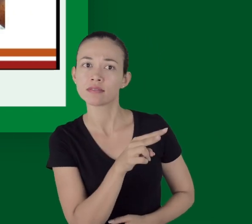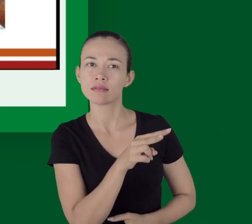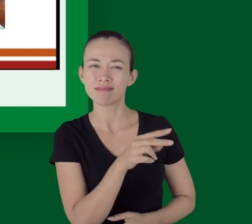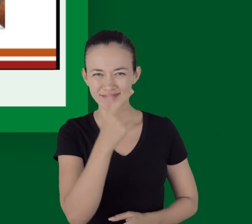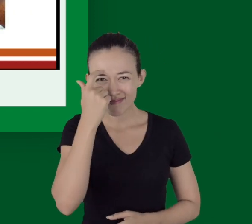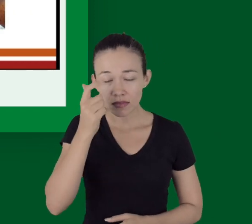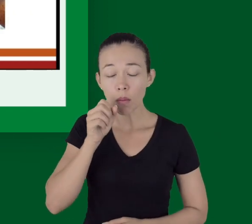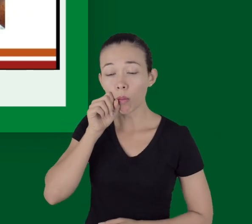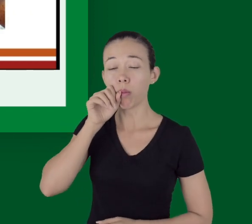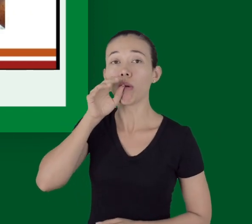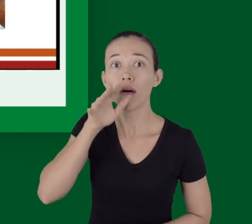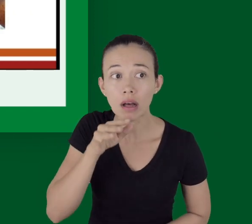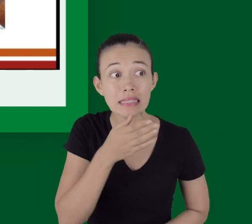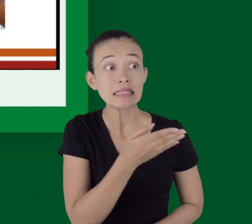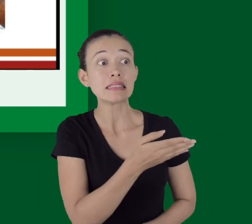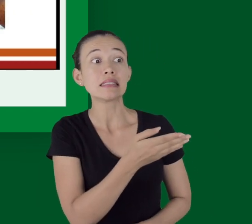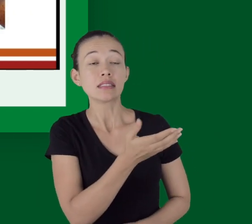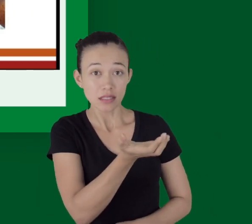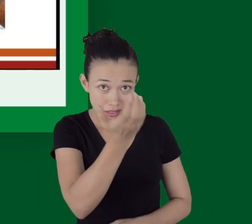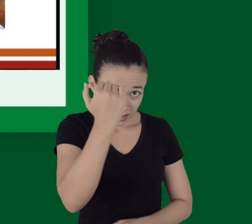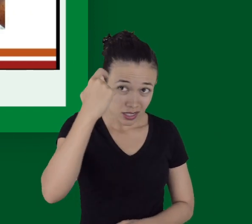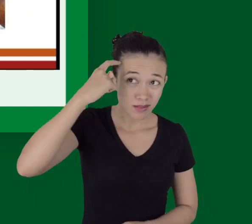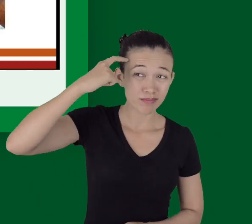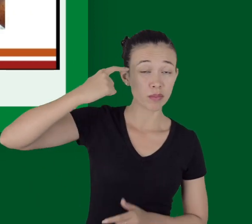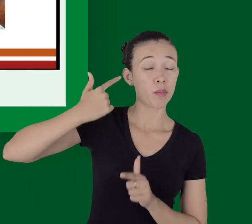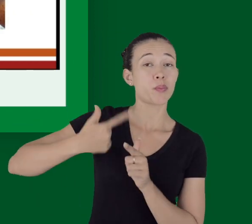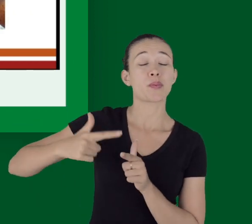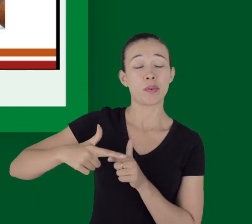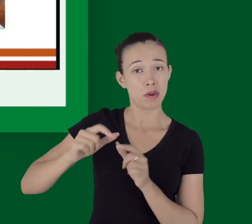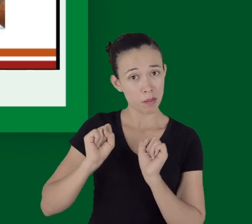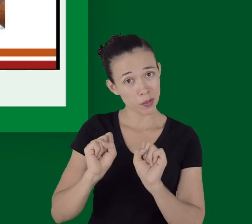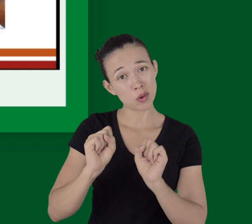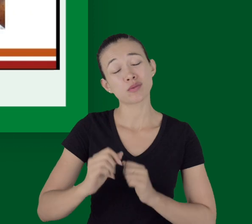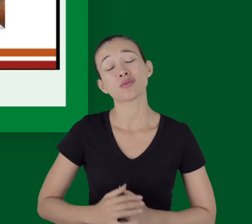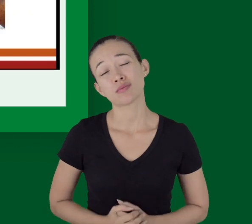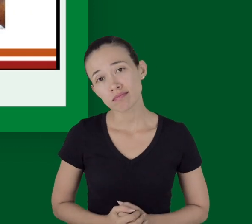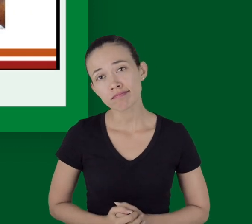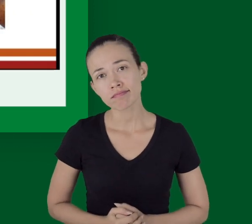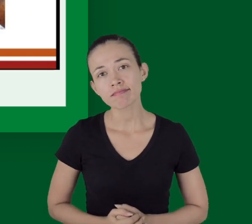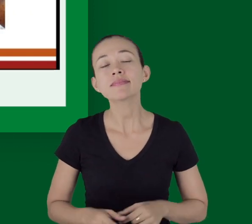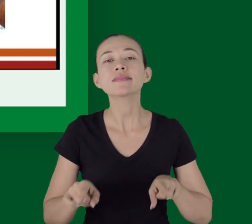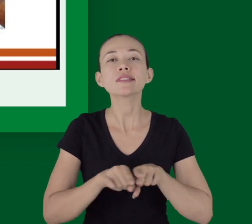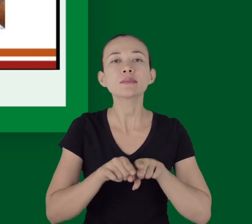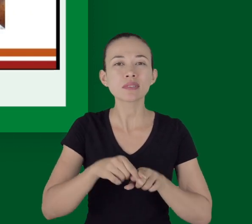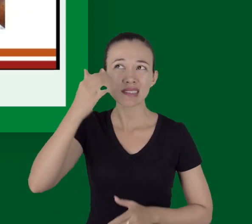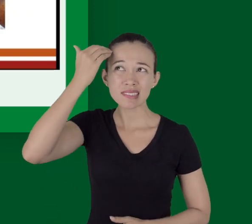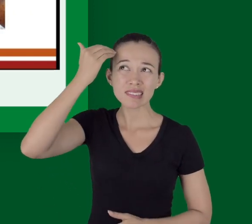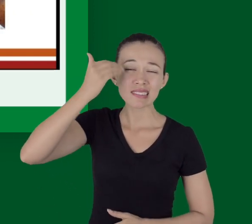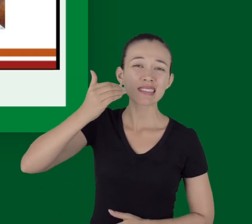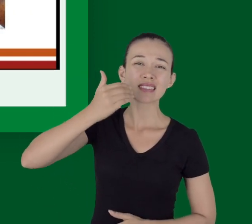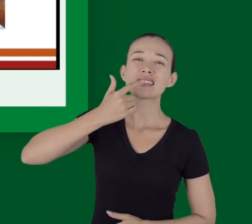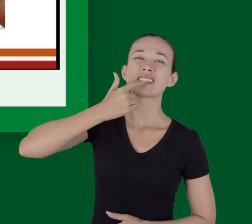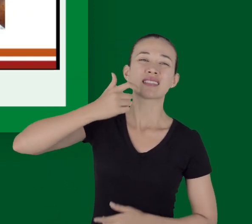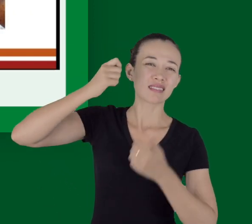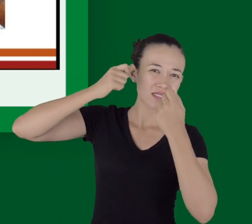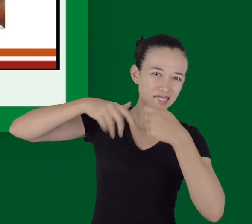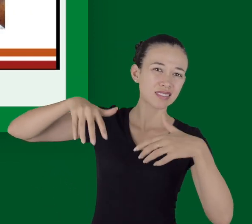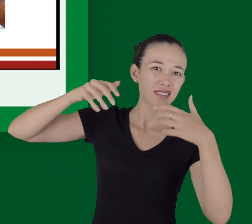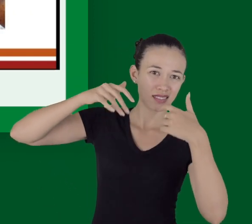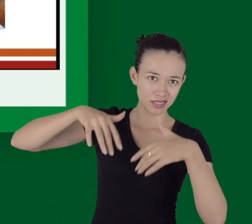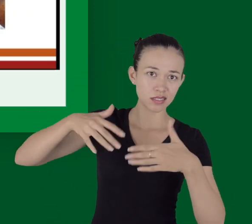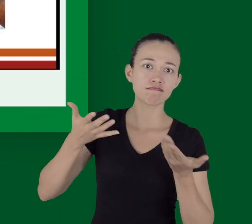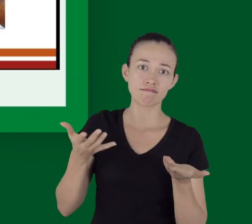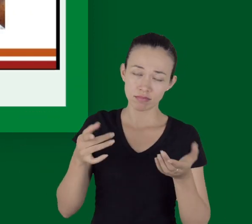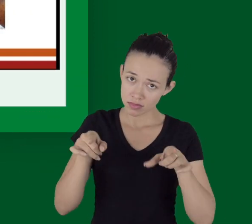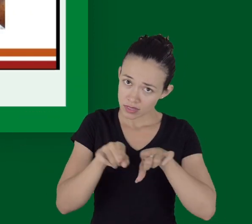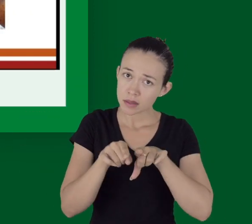meningismo, vômito, paciente vomitou, isso pode ser um sinal de comprometimento neurológico, né? Os ferimentos no couro cabeludo, seja